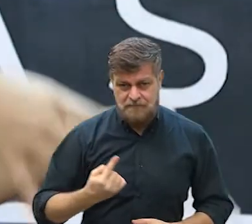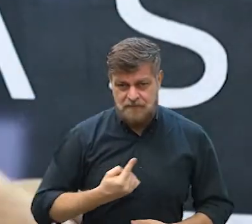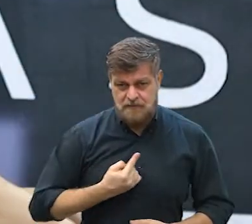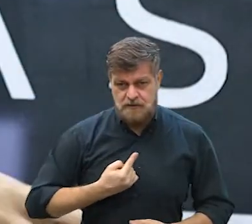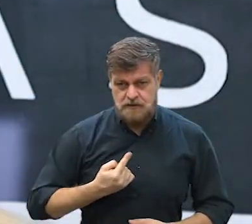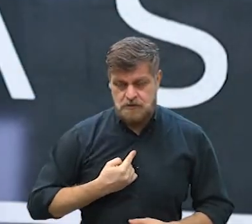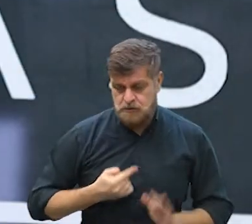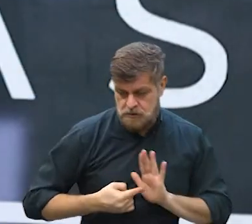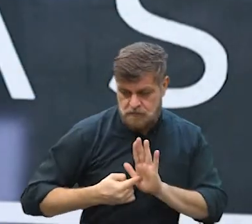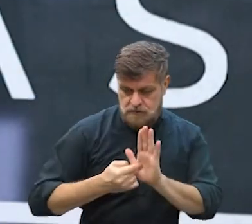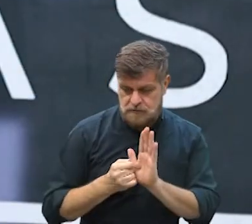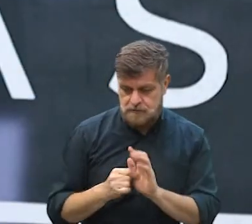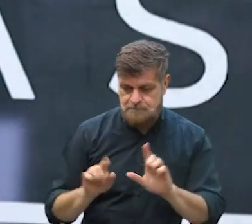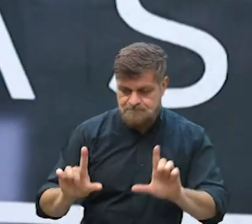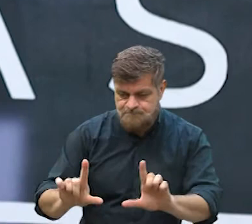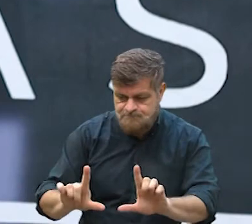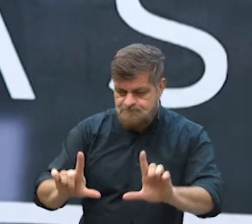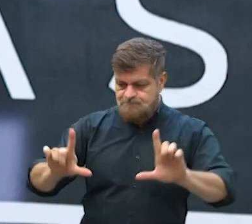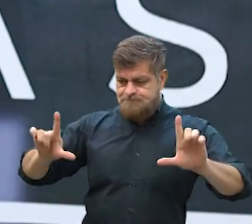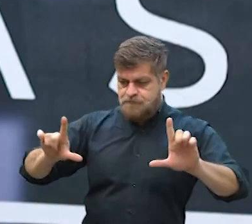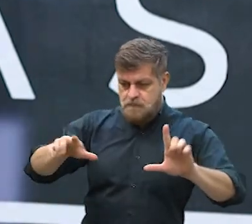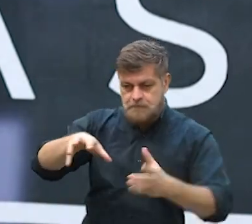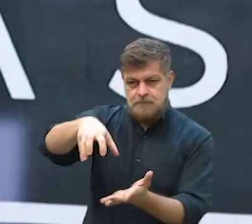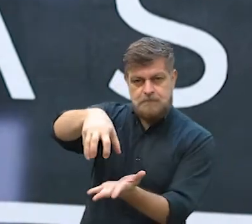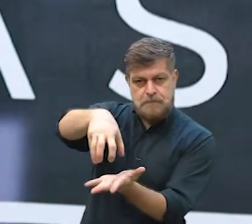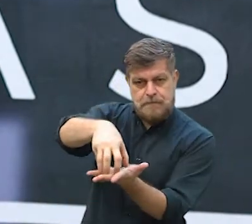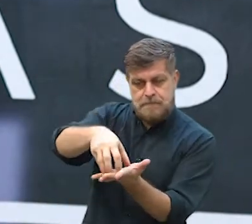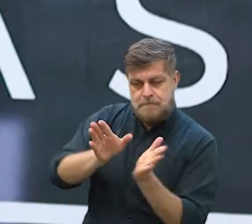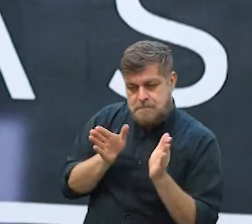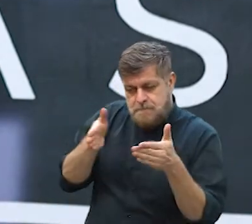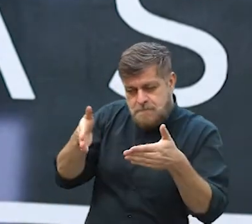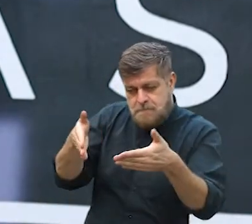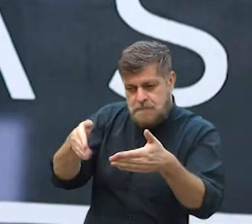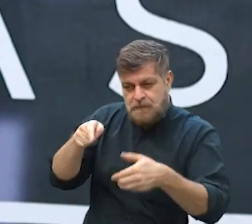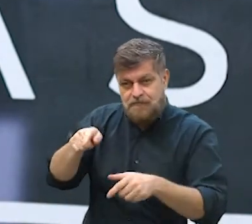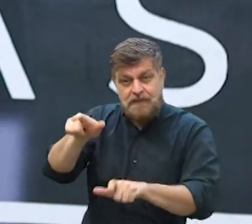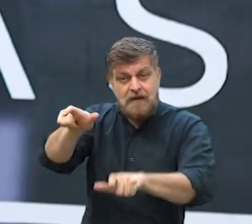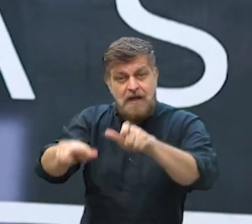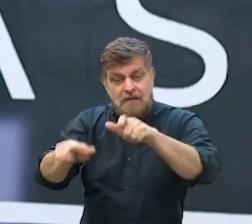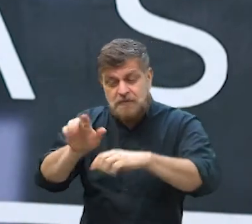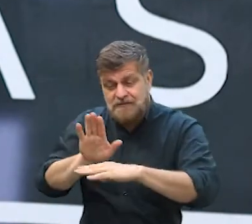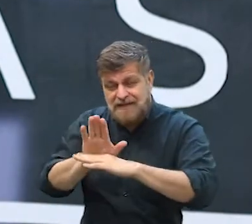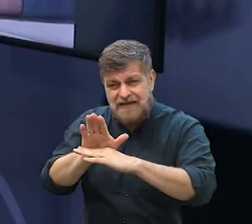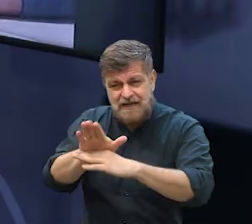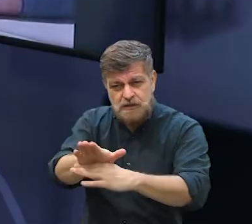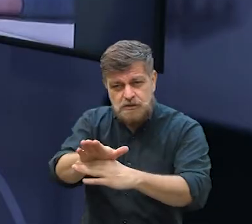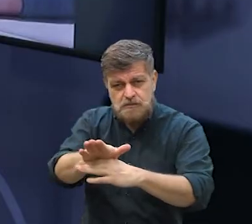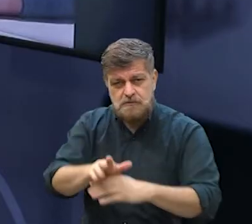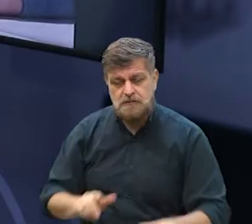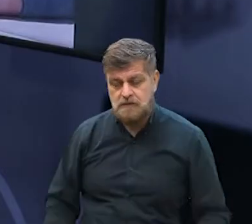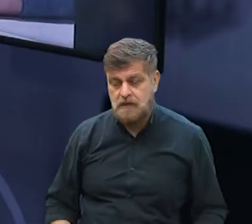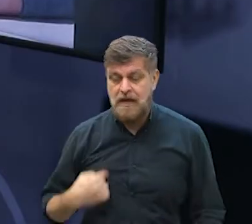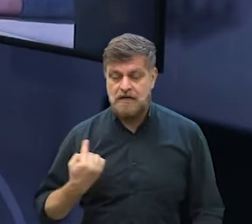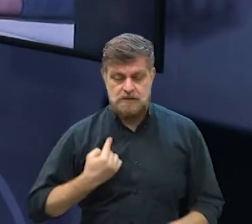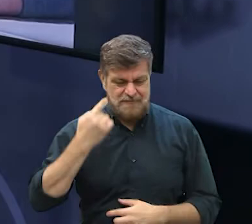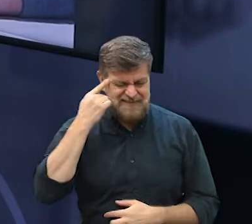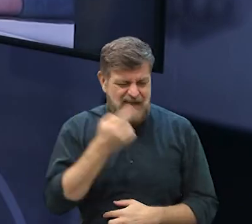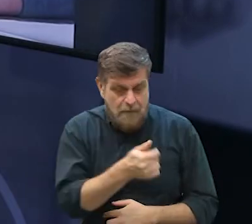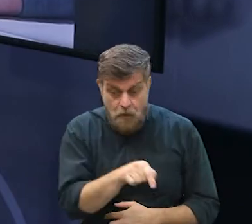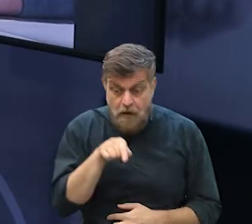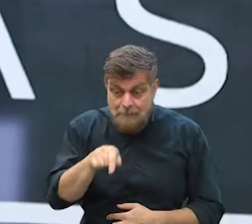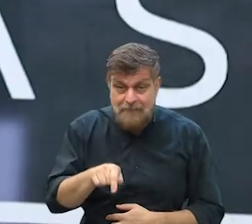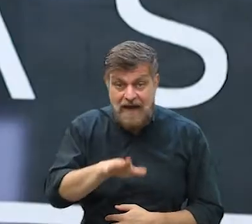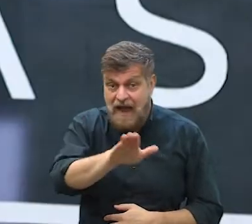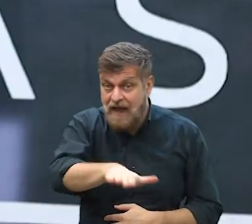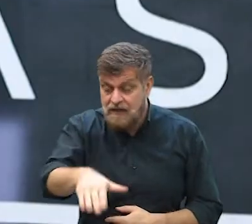né, dar um zoom nessas regiões e mostrar para as pessoas que às vezes a ajuda que para a gente é pequena, para essas crianças é